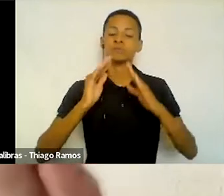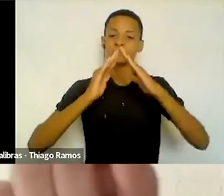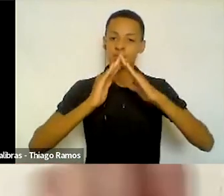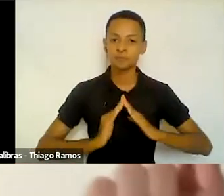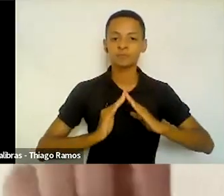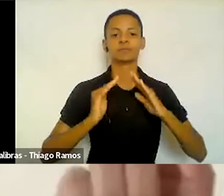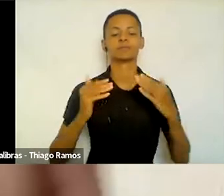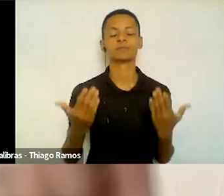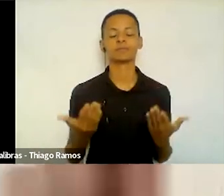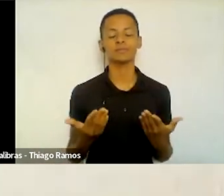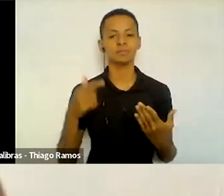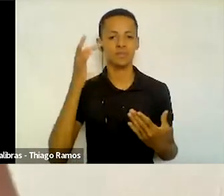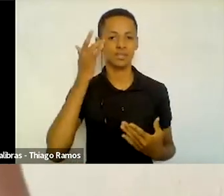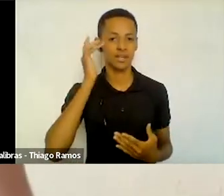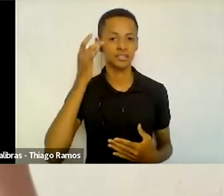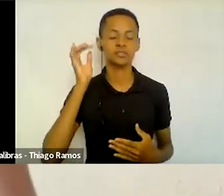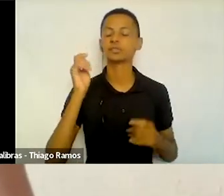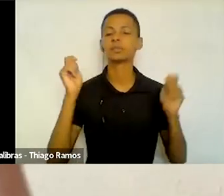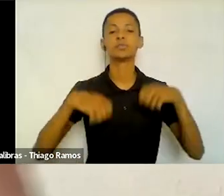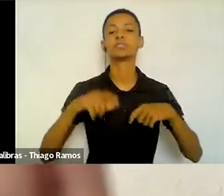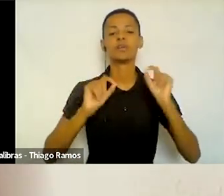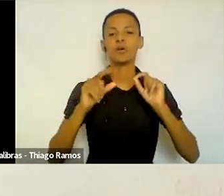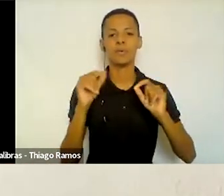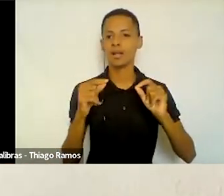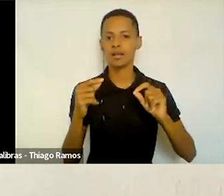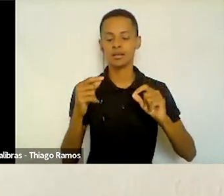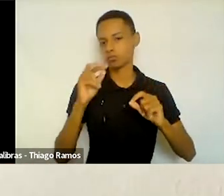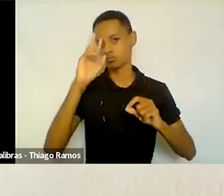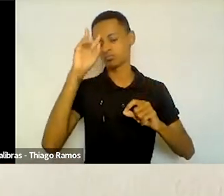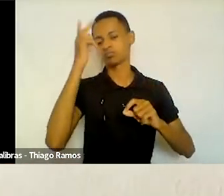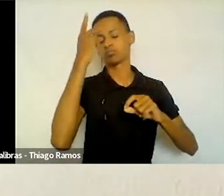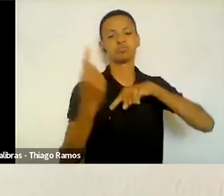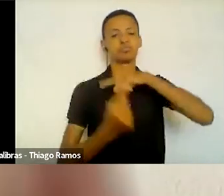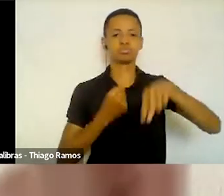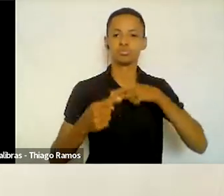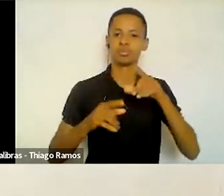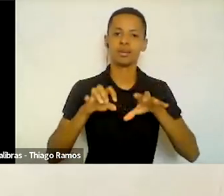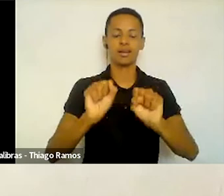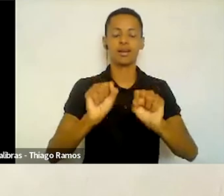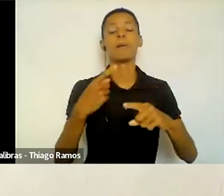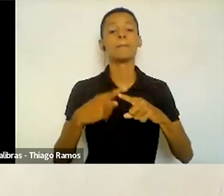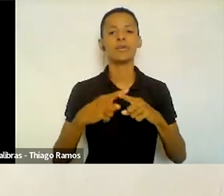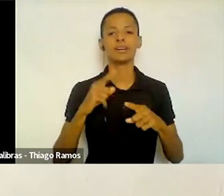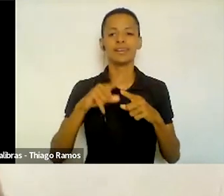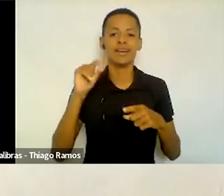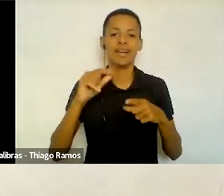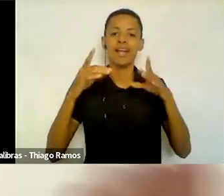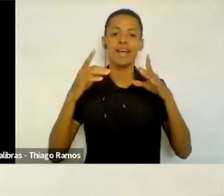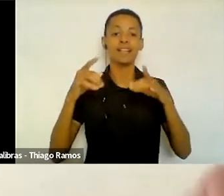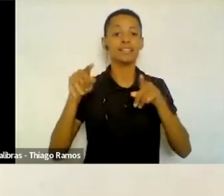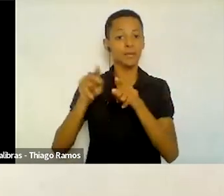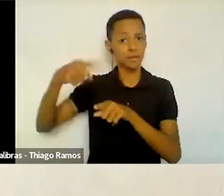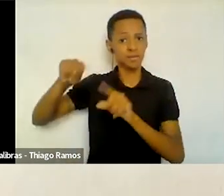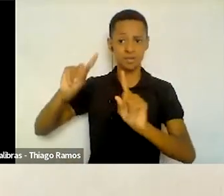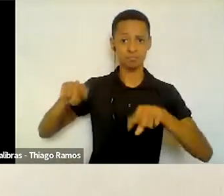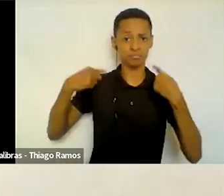E eu acho que isso só é possível com a radicalização. Com a radicalização, porque os militares são radicais com a gente, né? A extrema-direita